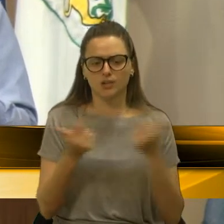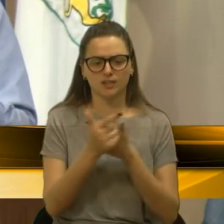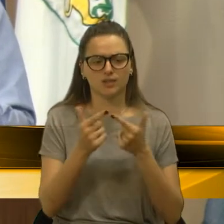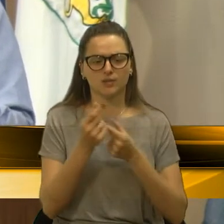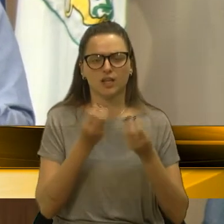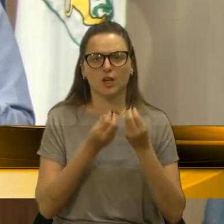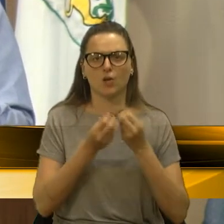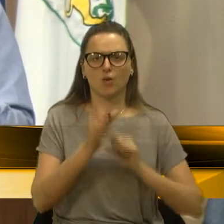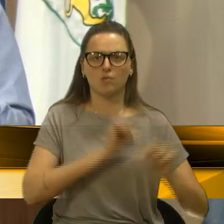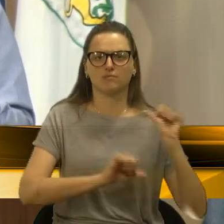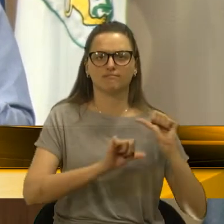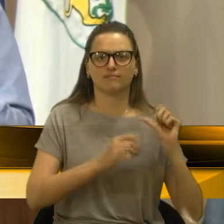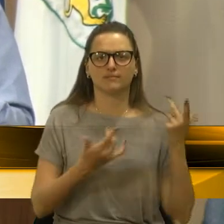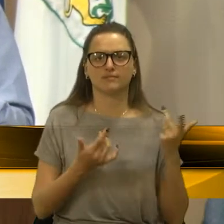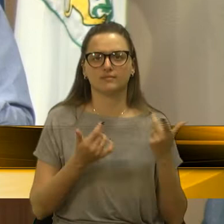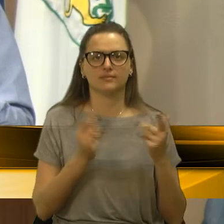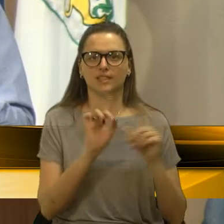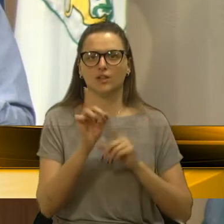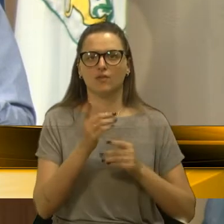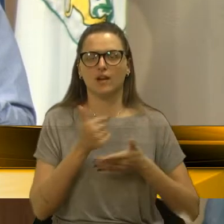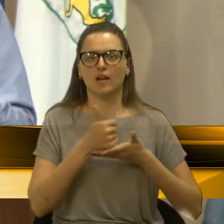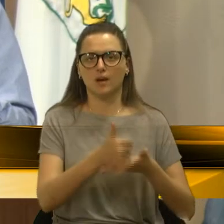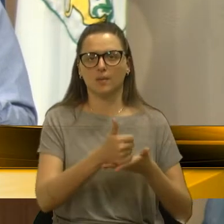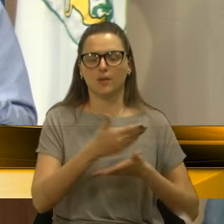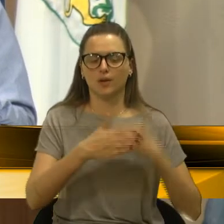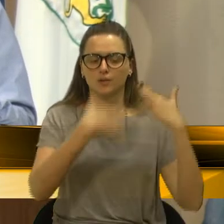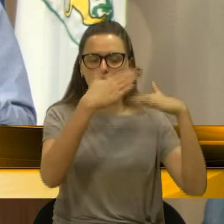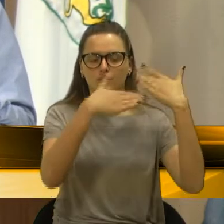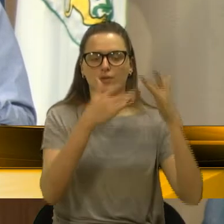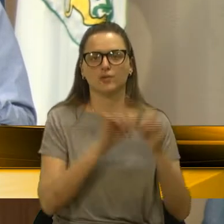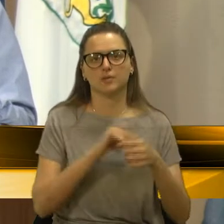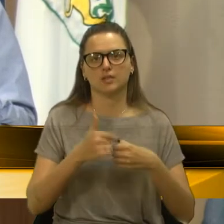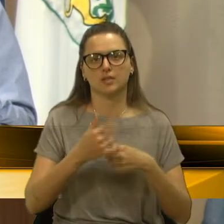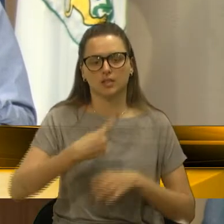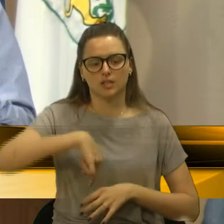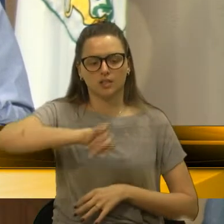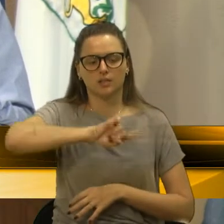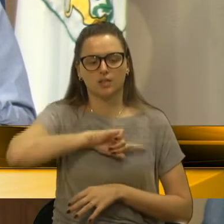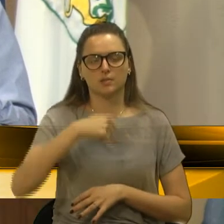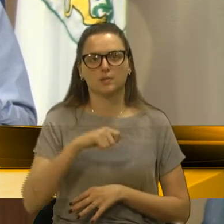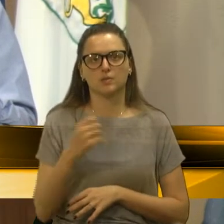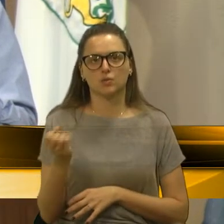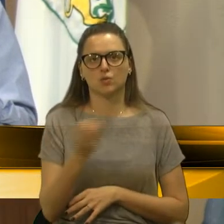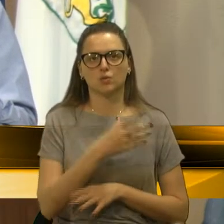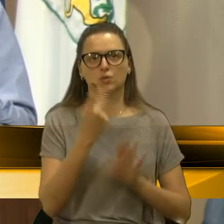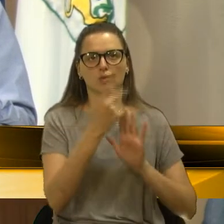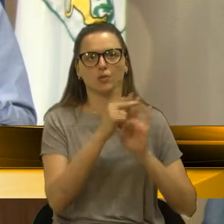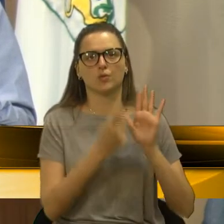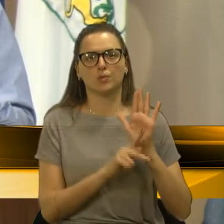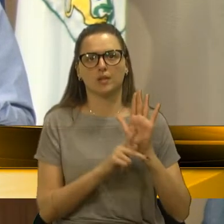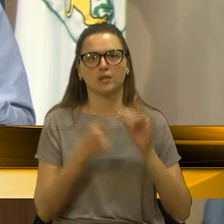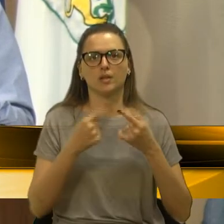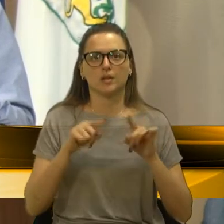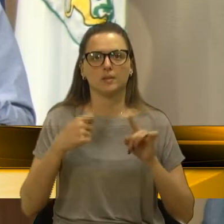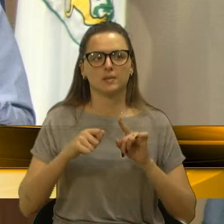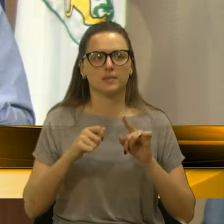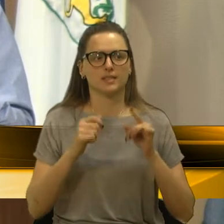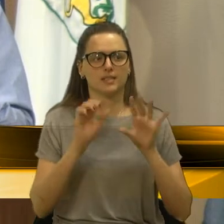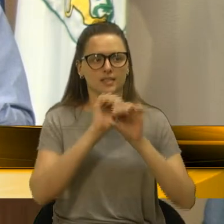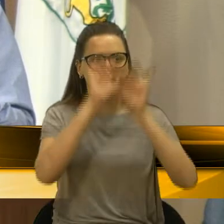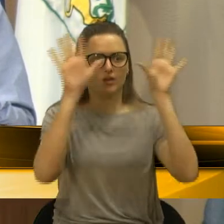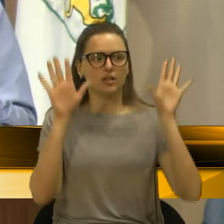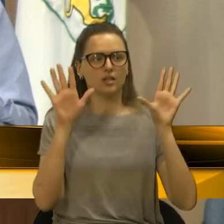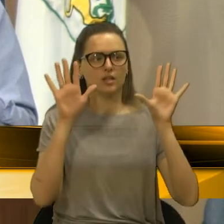irreparáveis para o desenvolvimento de Caxias do Sul. Precisamos de um novo plano diretor, mas ele precisa ser claro, coerente e